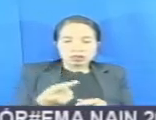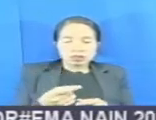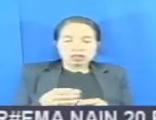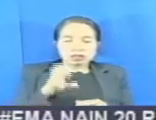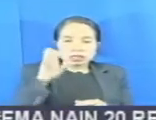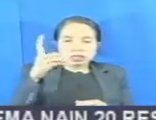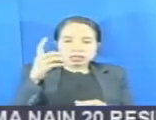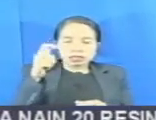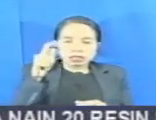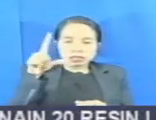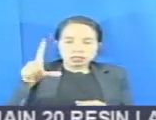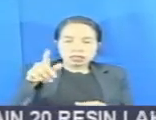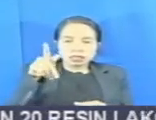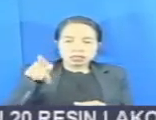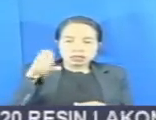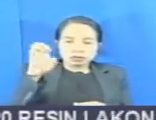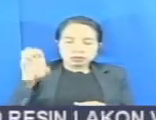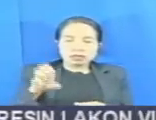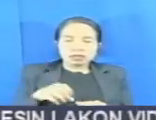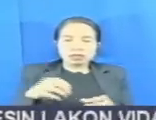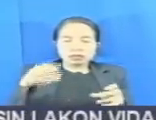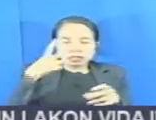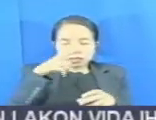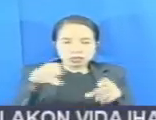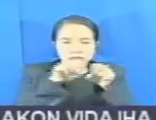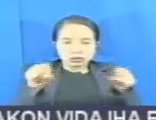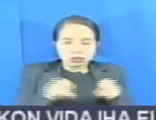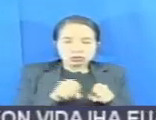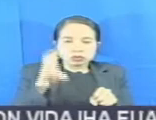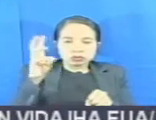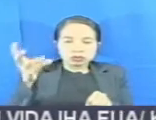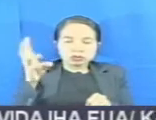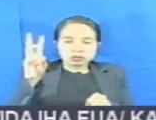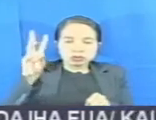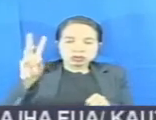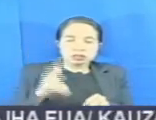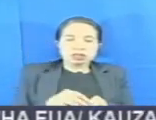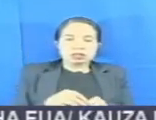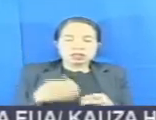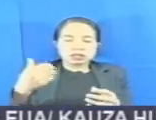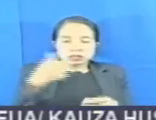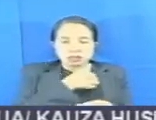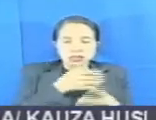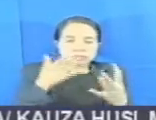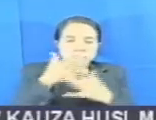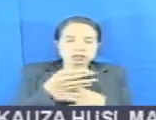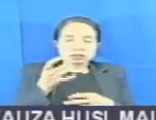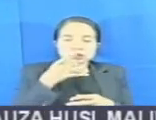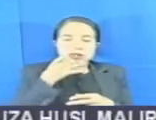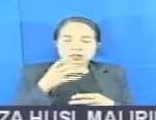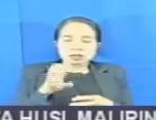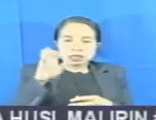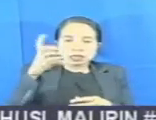LTLP identifica suco Hamutuk Nenulo Resinem e a área rural se dá o acesso à linha eletricidade. Além de, né,